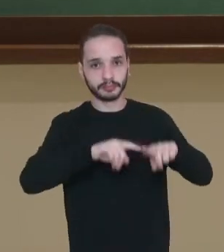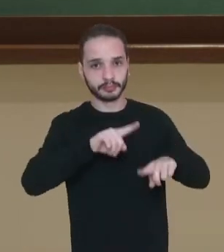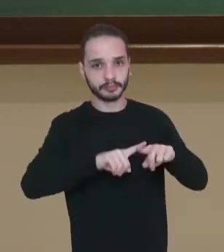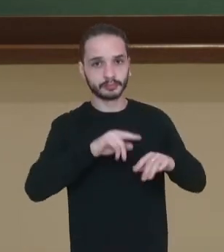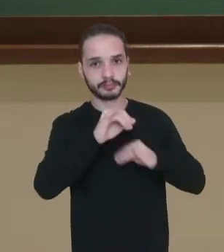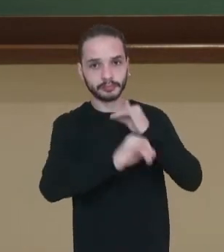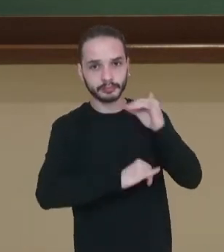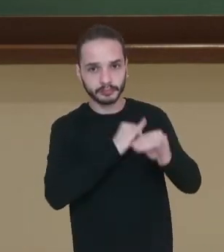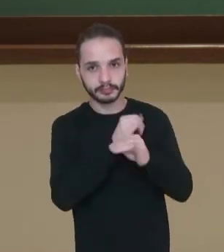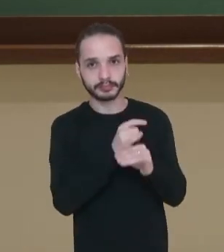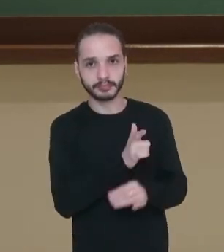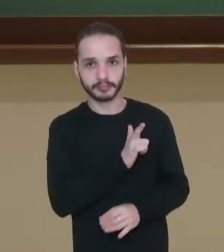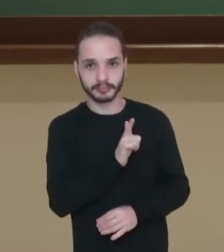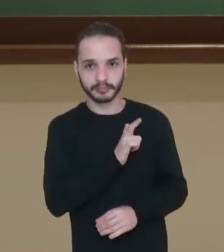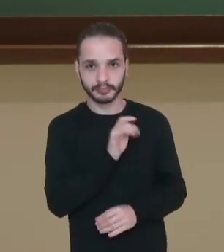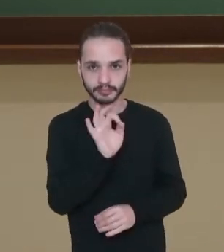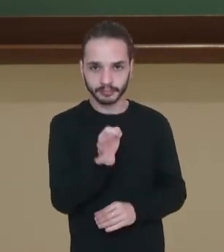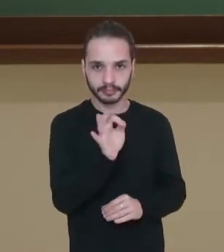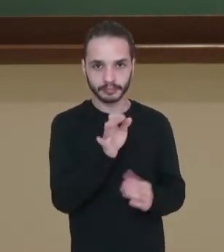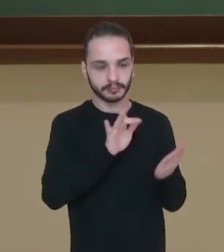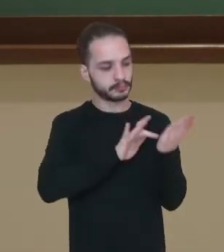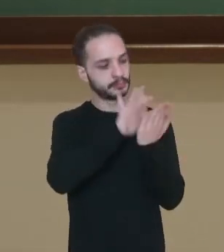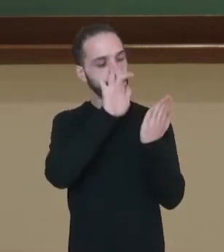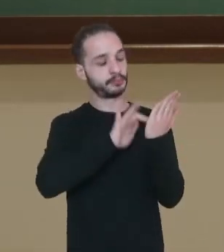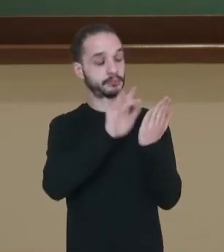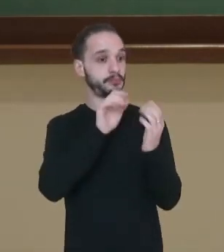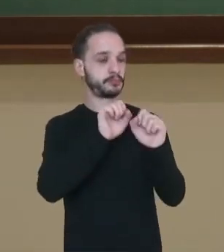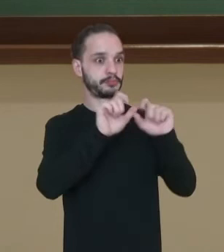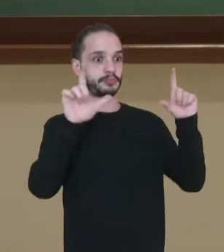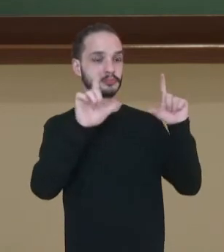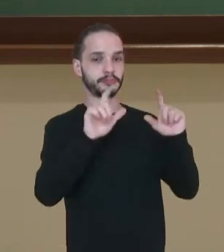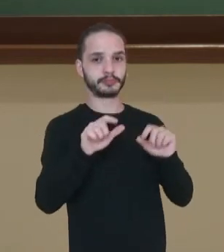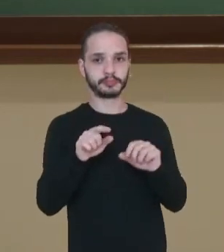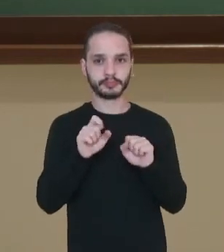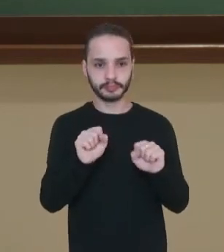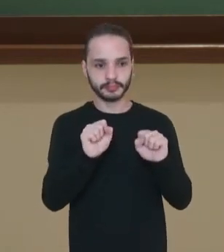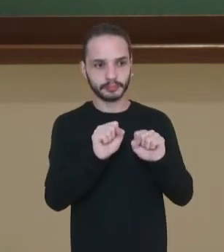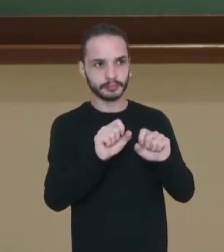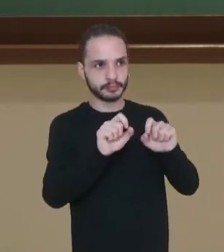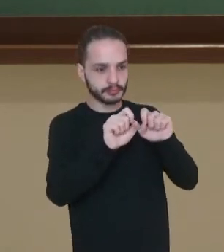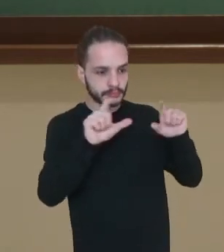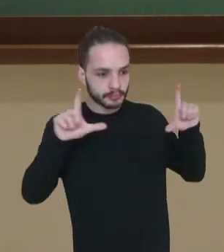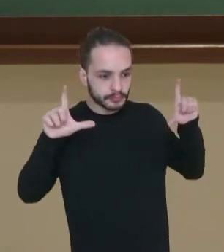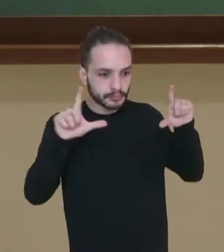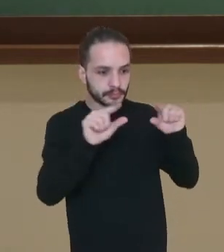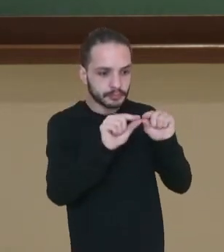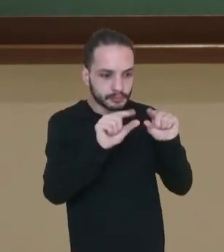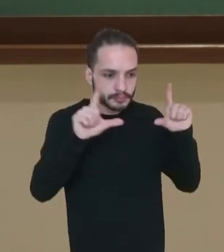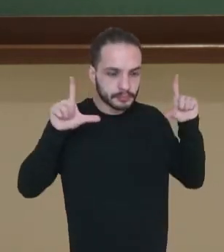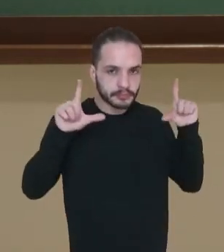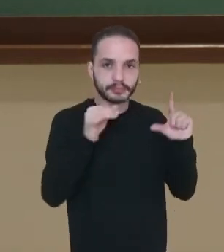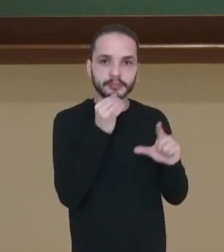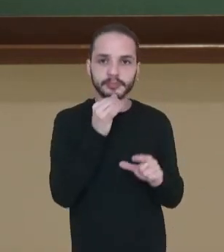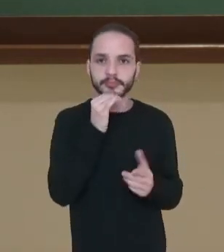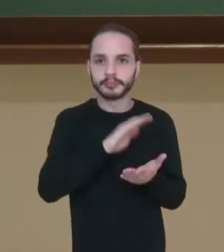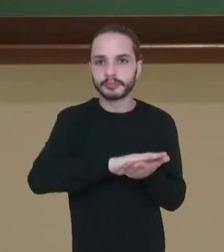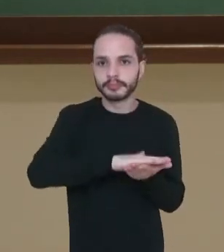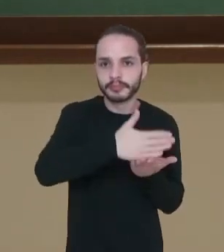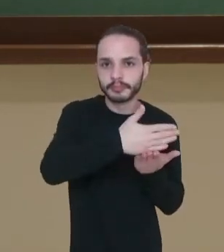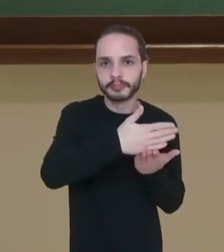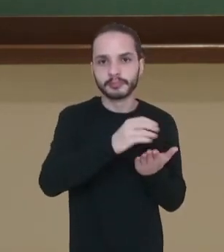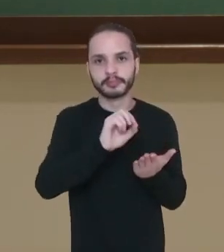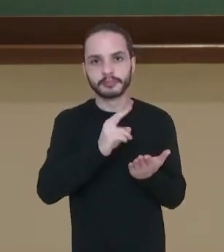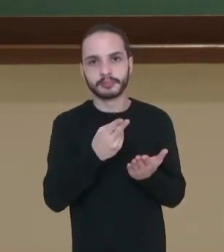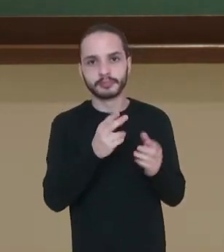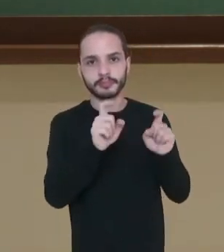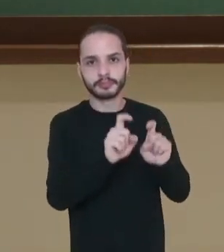virtual traz. Né? Muitas vezes você tem a possibilidade de maximizar e minimizar a tela de um notebook, por exemplo, de um computador,